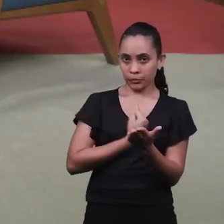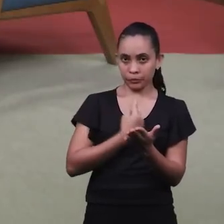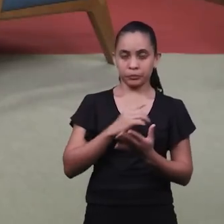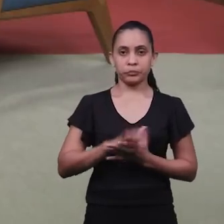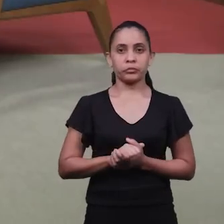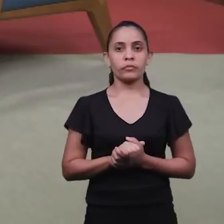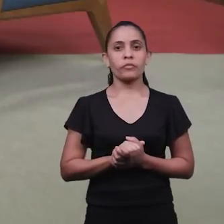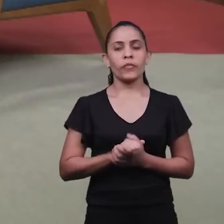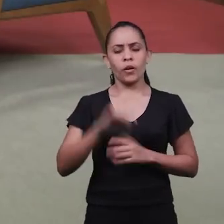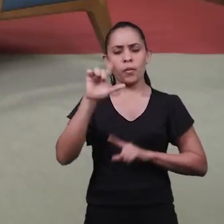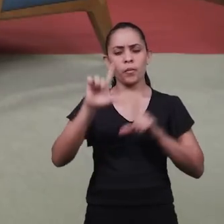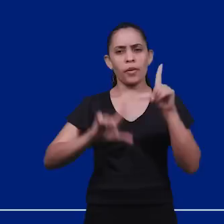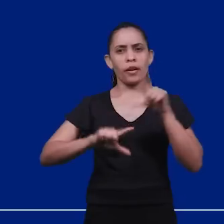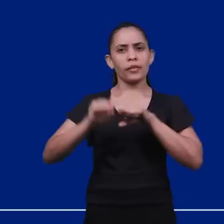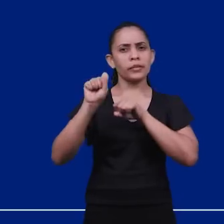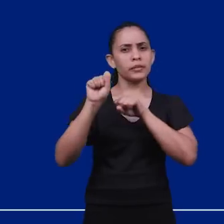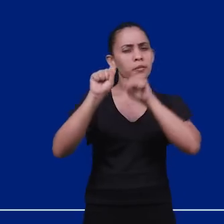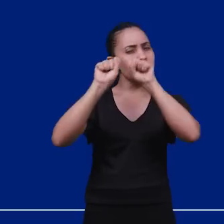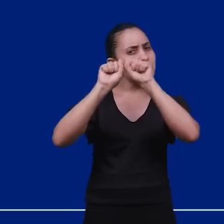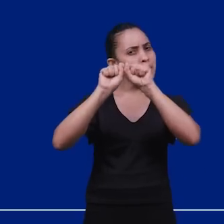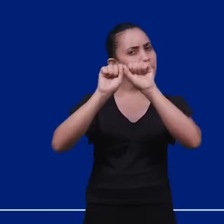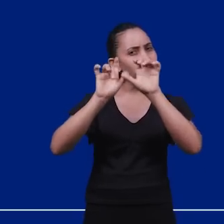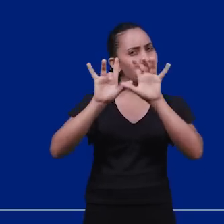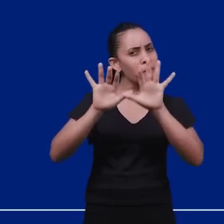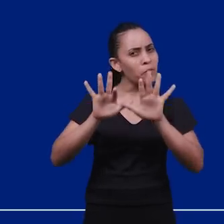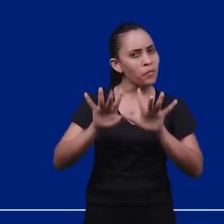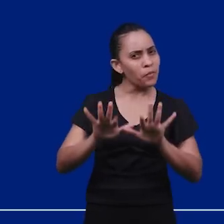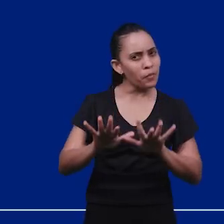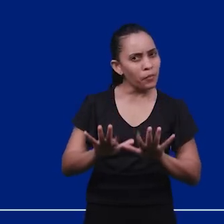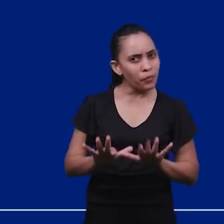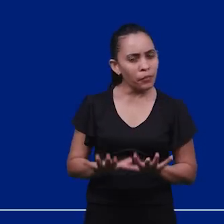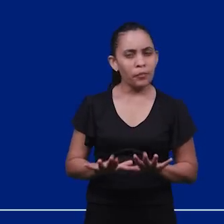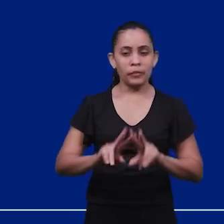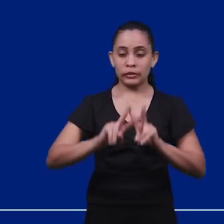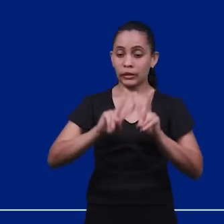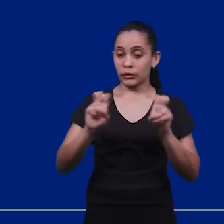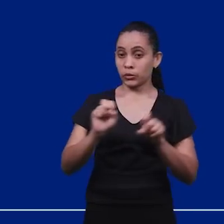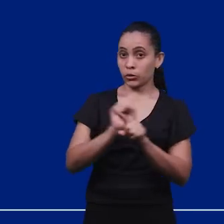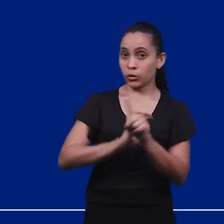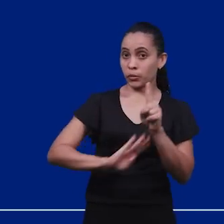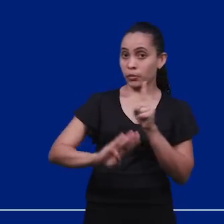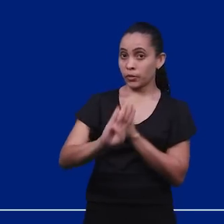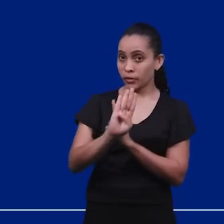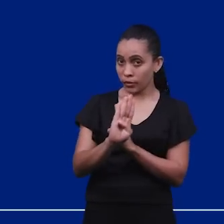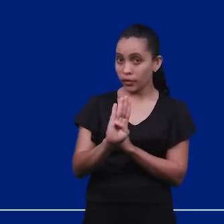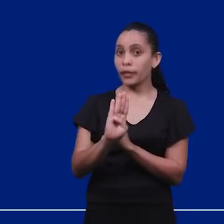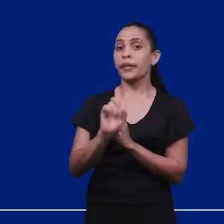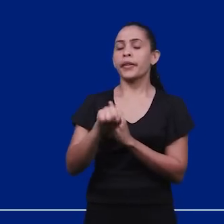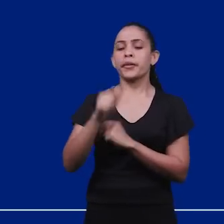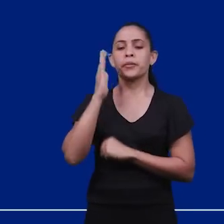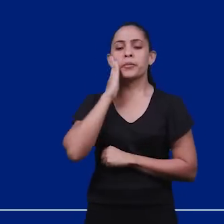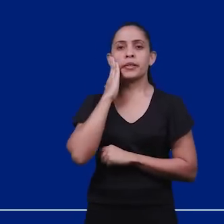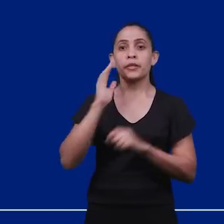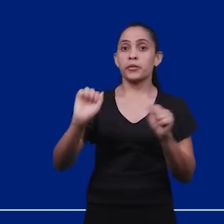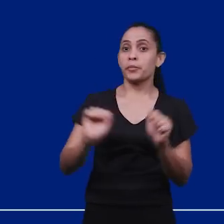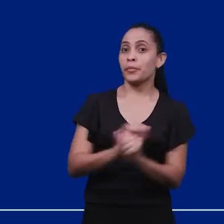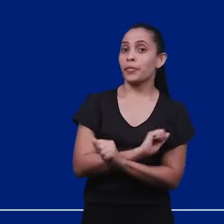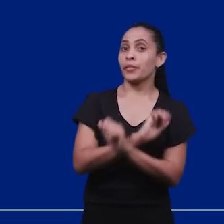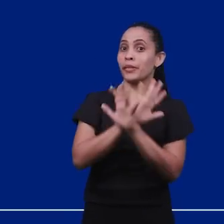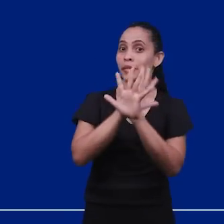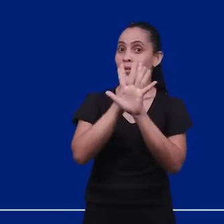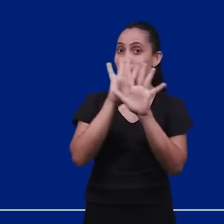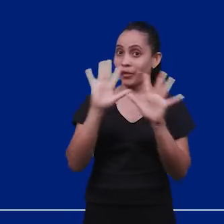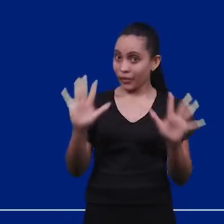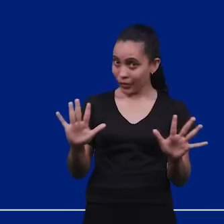seguinte: o programa tem sido uma grande bênção. Os assuntos da Escola Bíblica Dominical são abordados com clareza,